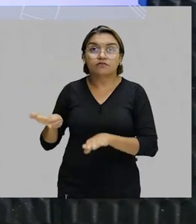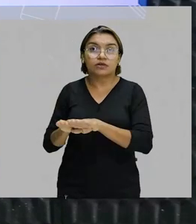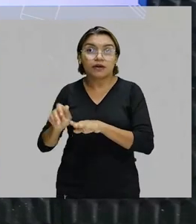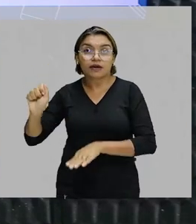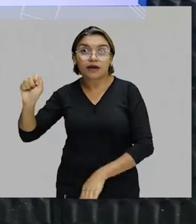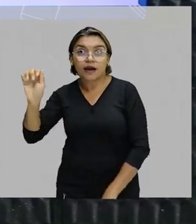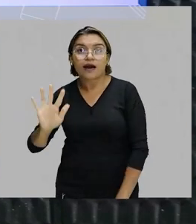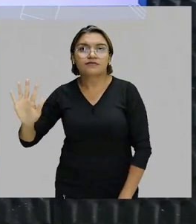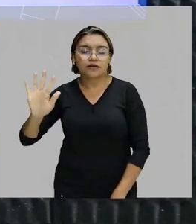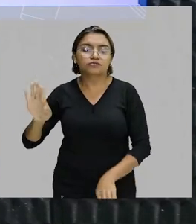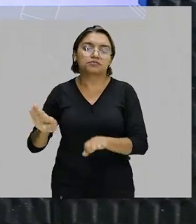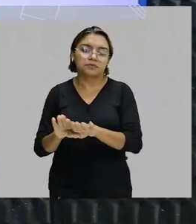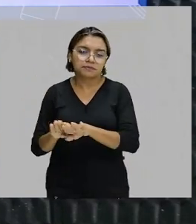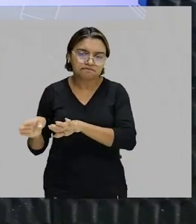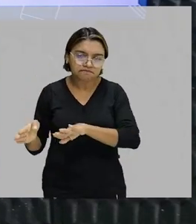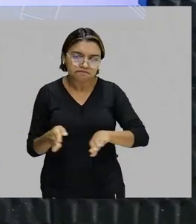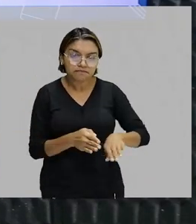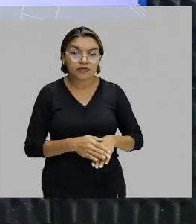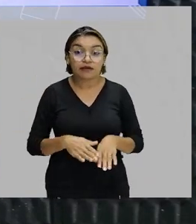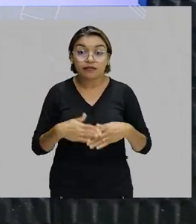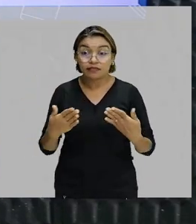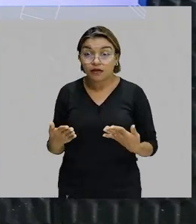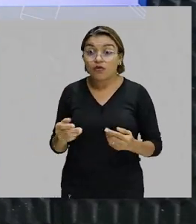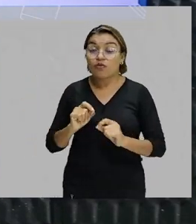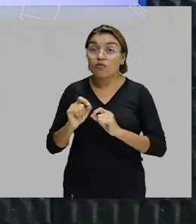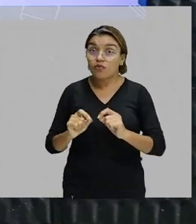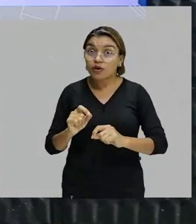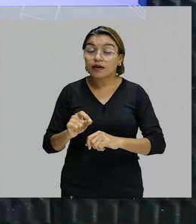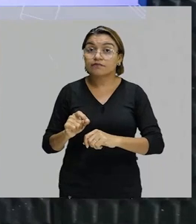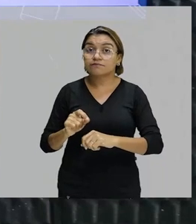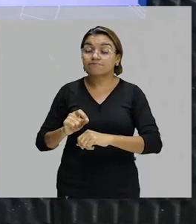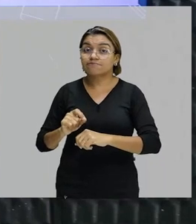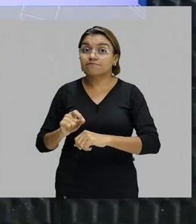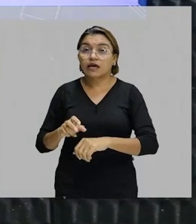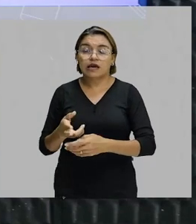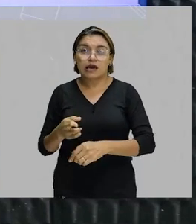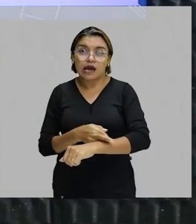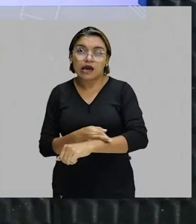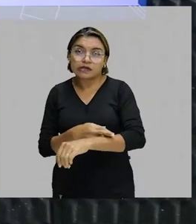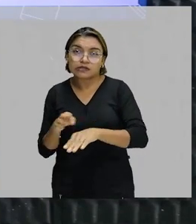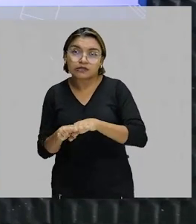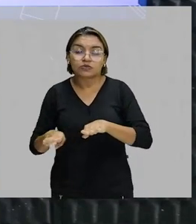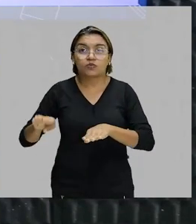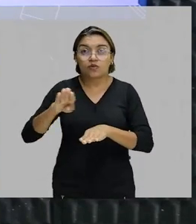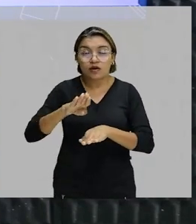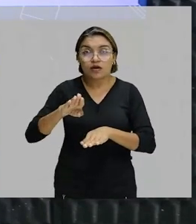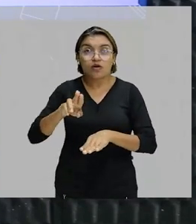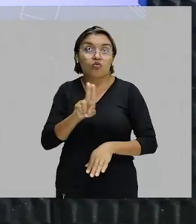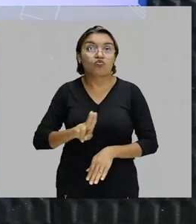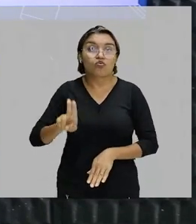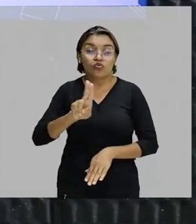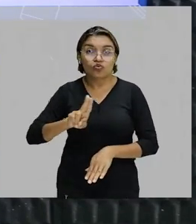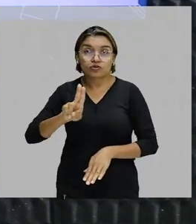por vezes os ideais da supremacia racial eram utilizados como justificativa